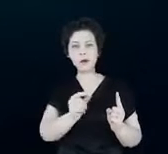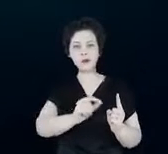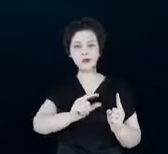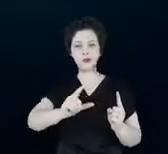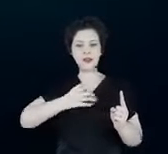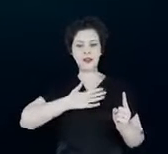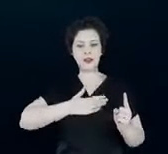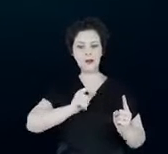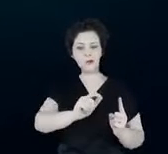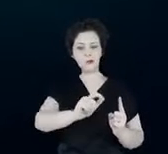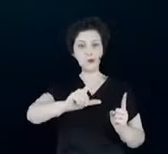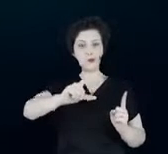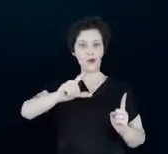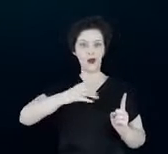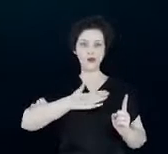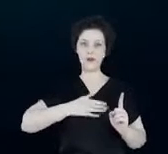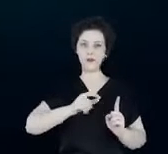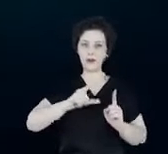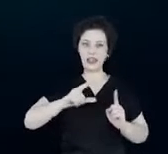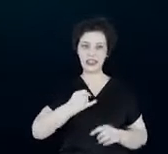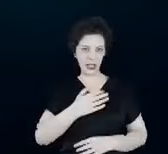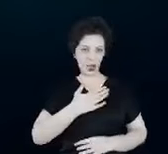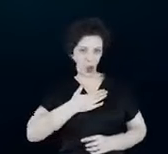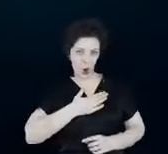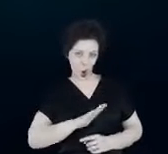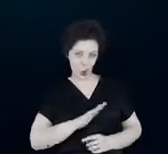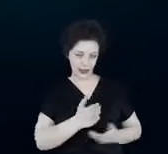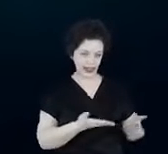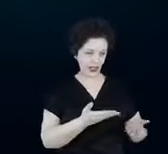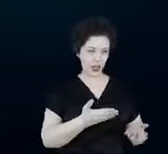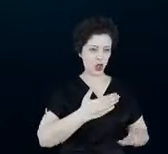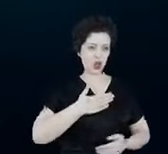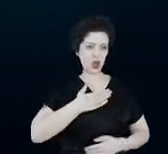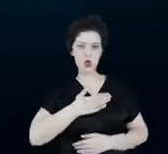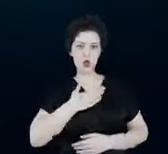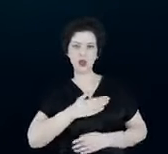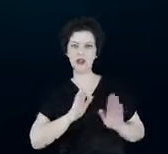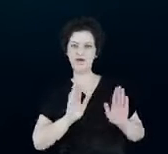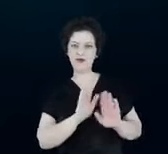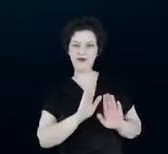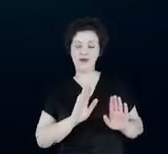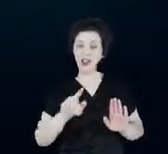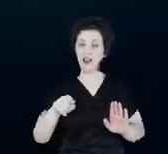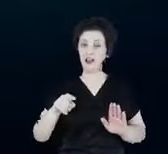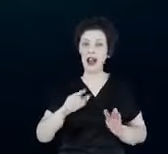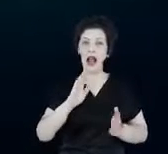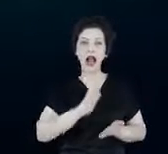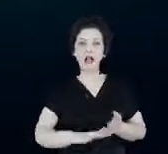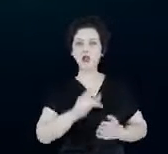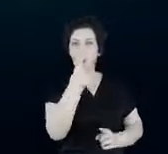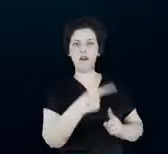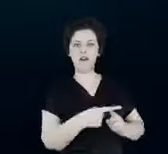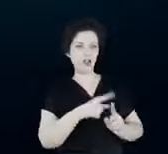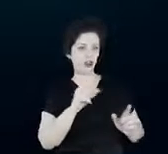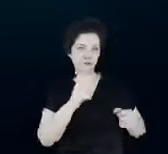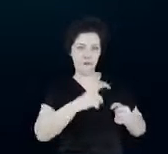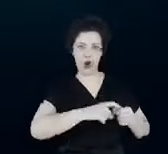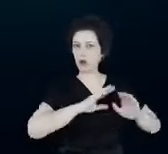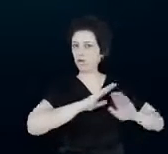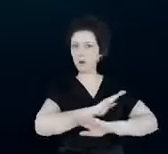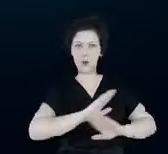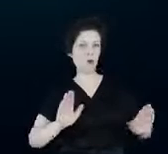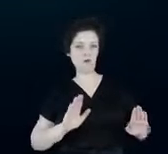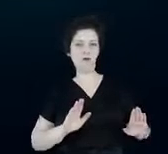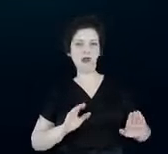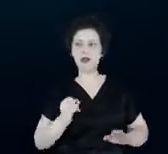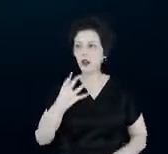então se você usa um serviço e não gosta é Harvard provoque o cara gasta uma vez nunca mais volta né se o cara